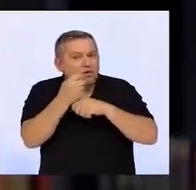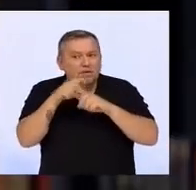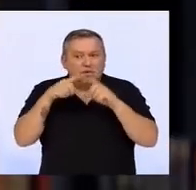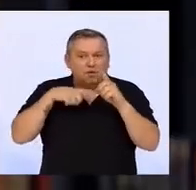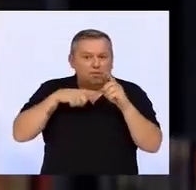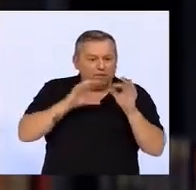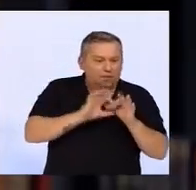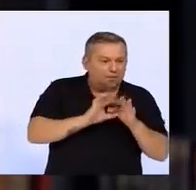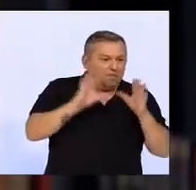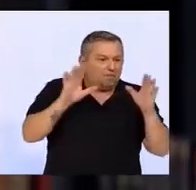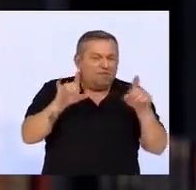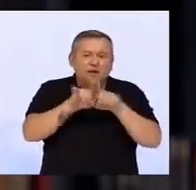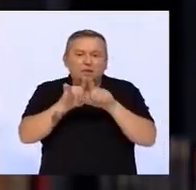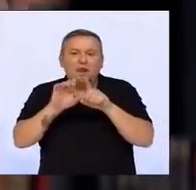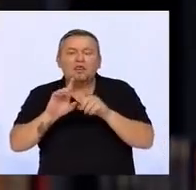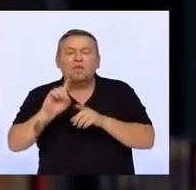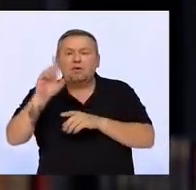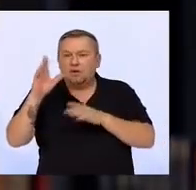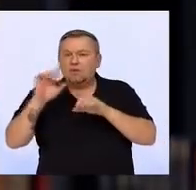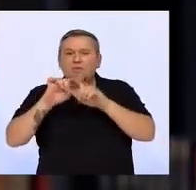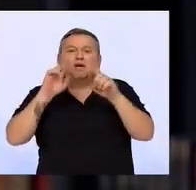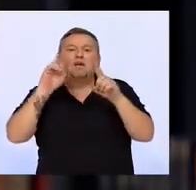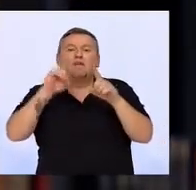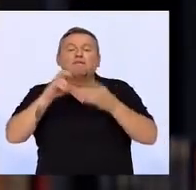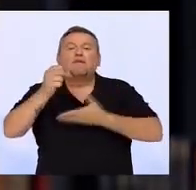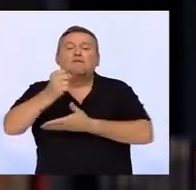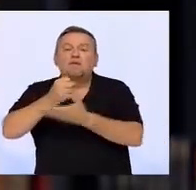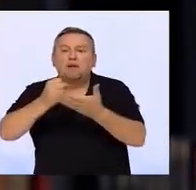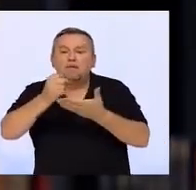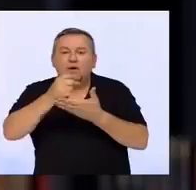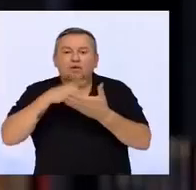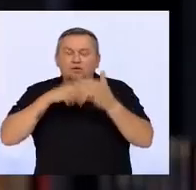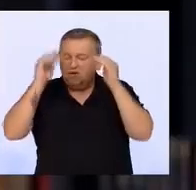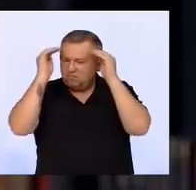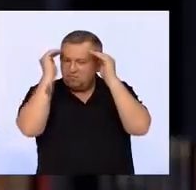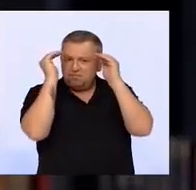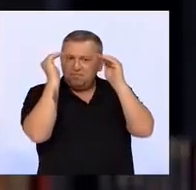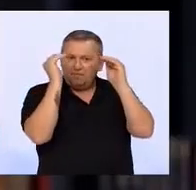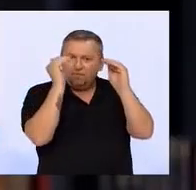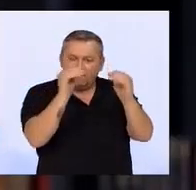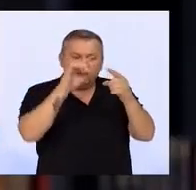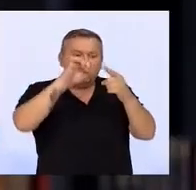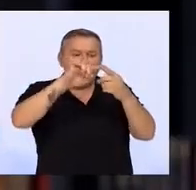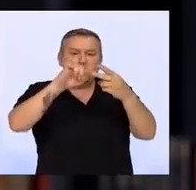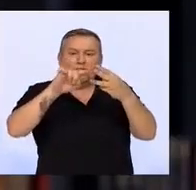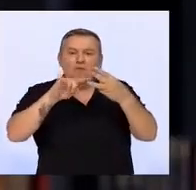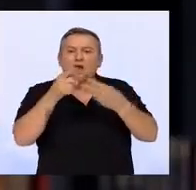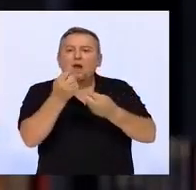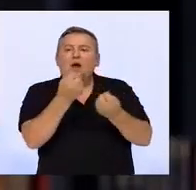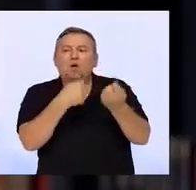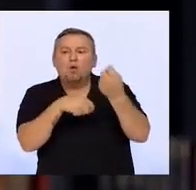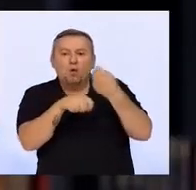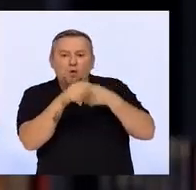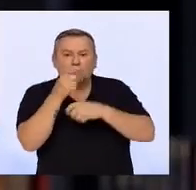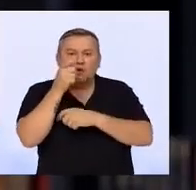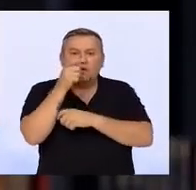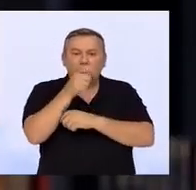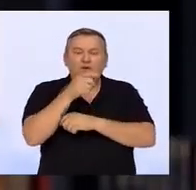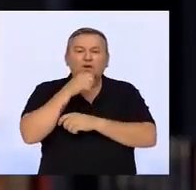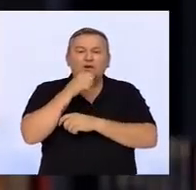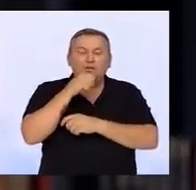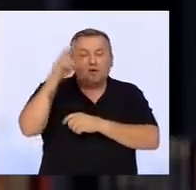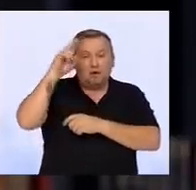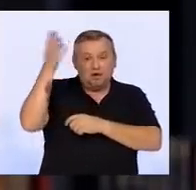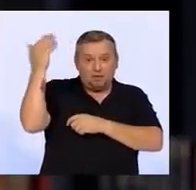eu posso mais ser social-democrata, mas tem que fazer os fundamentos, tem que respeitar aquele tripé econômico que veio desde o Plano